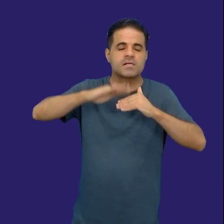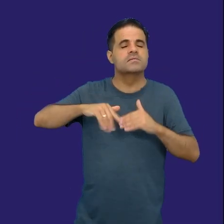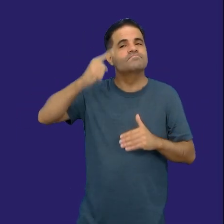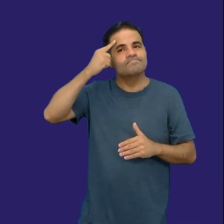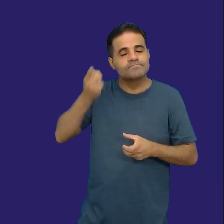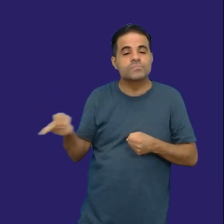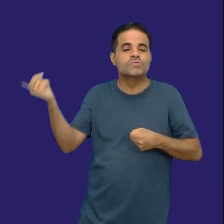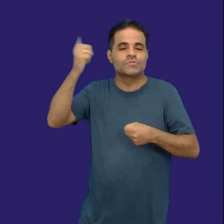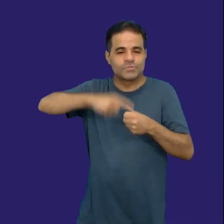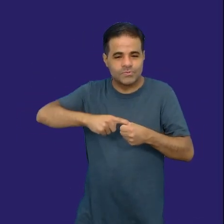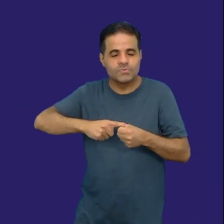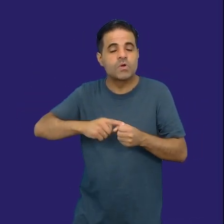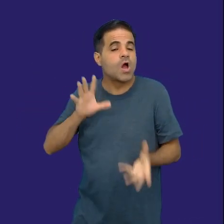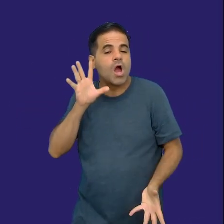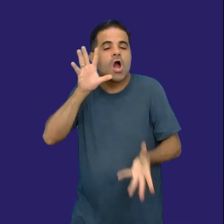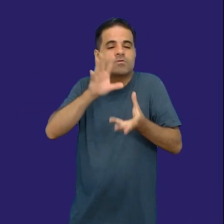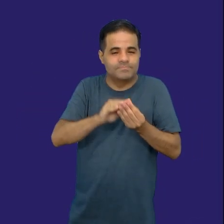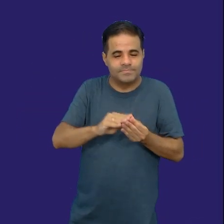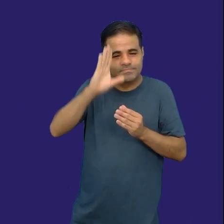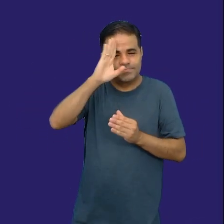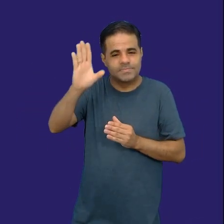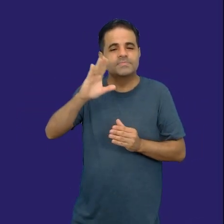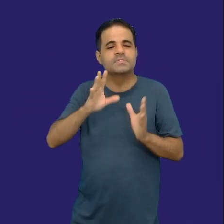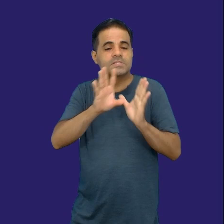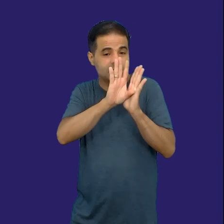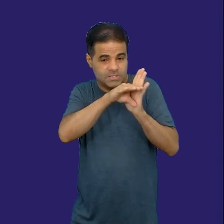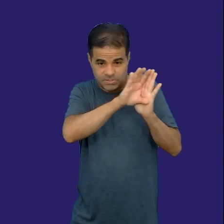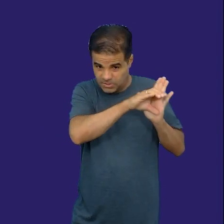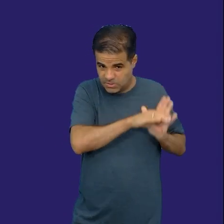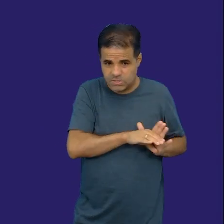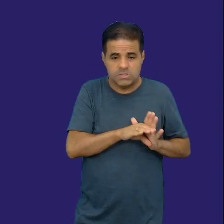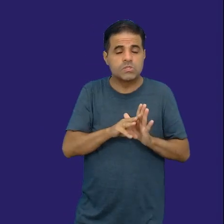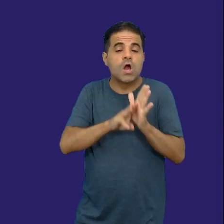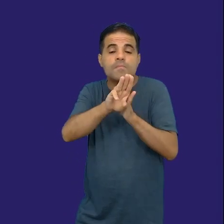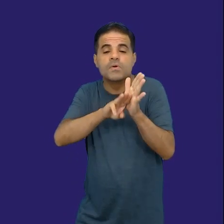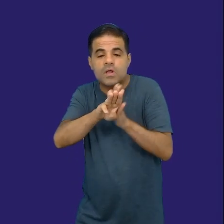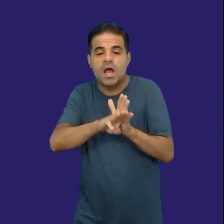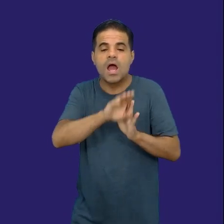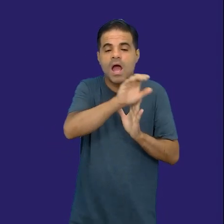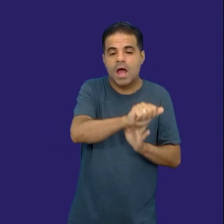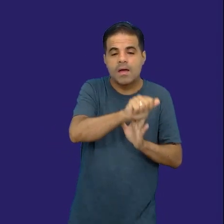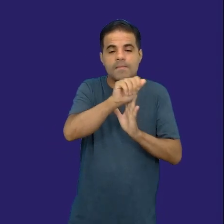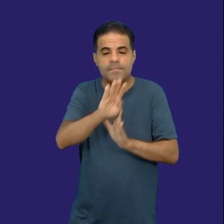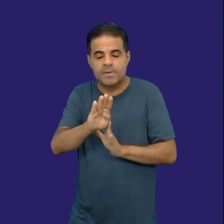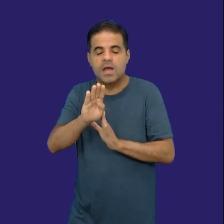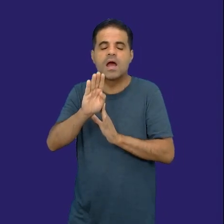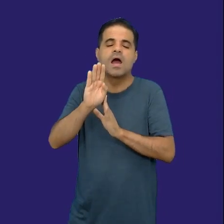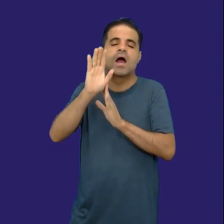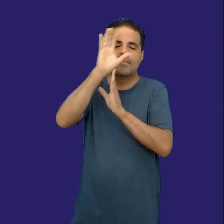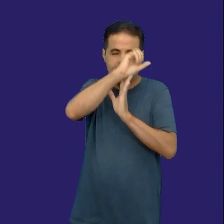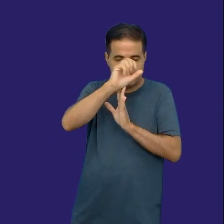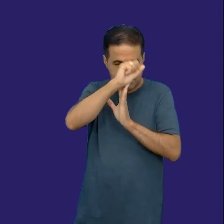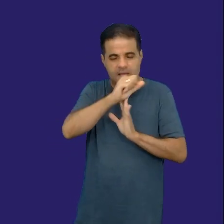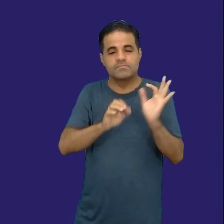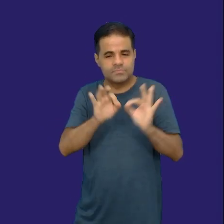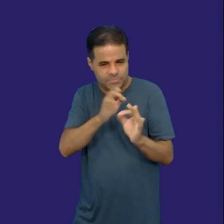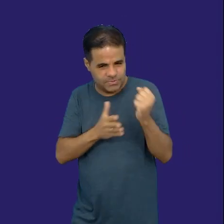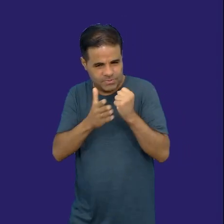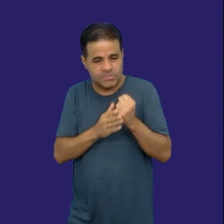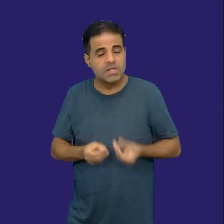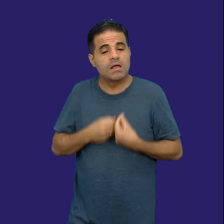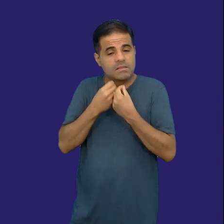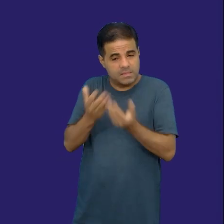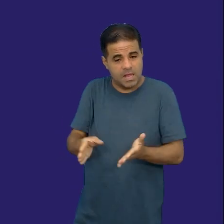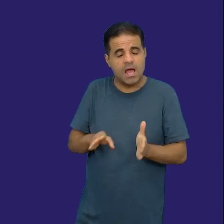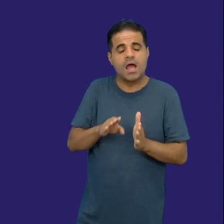vai retornar brevemente às principais ideias e conceitos sobre a metodologia de aprendizagem baseada em projetos, estudada na formação